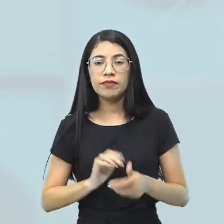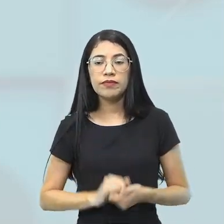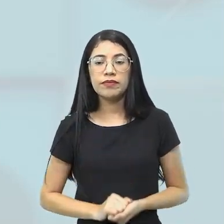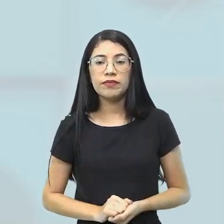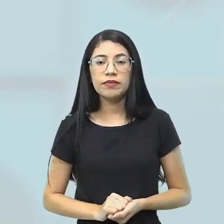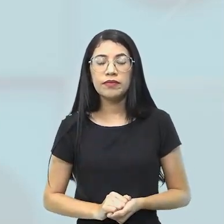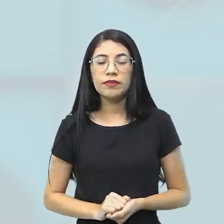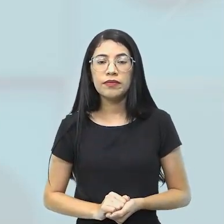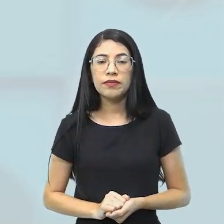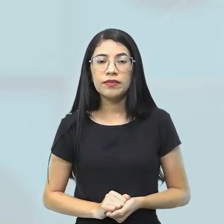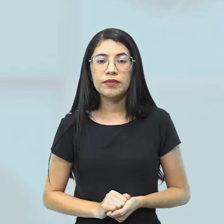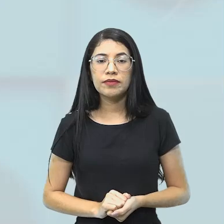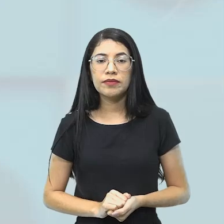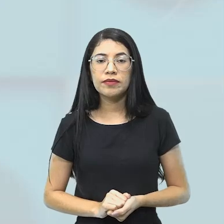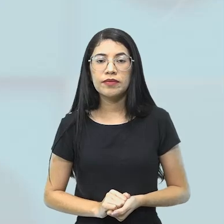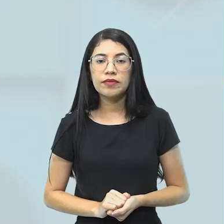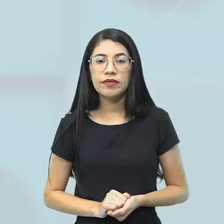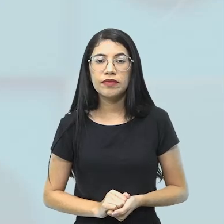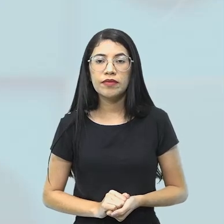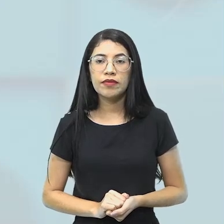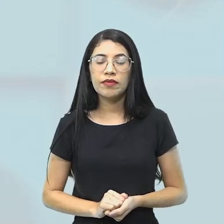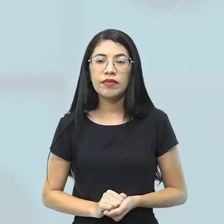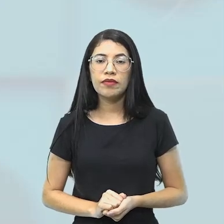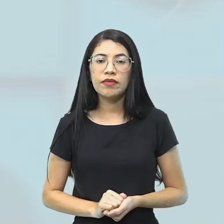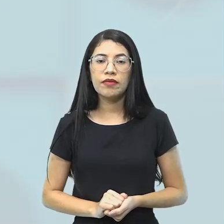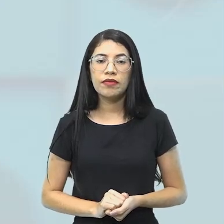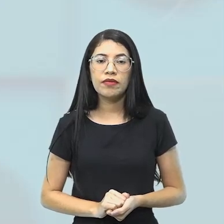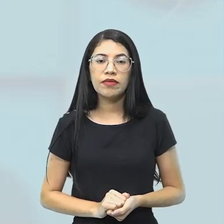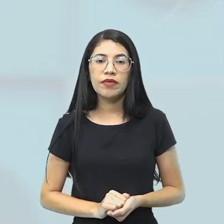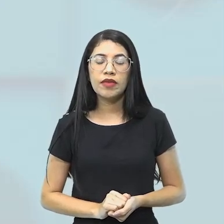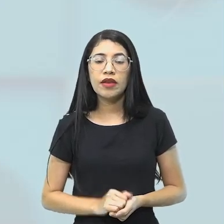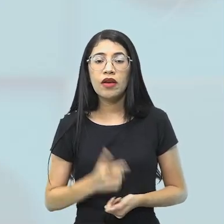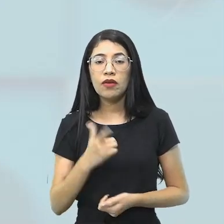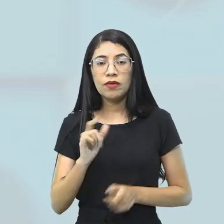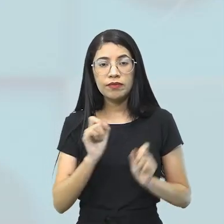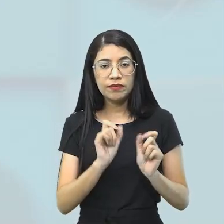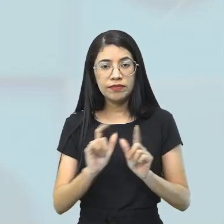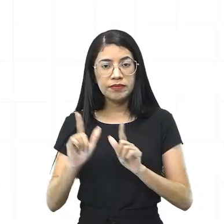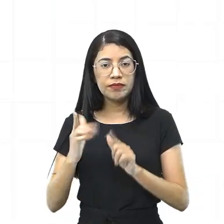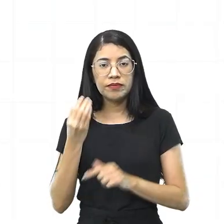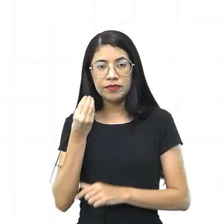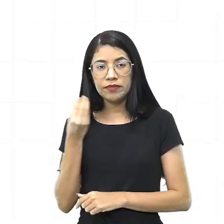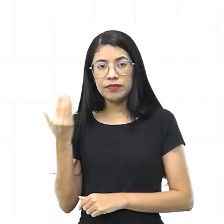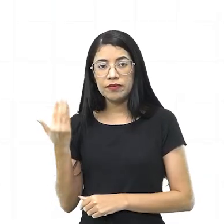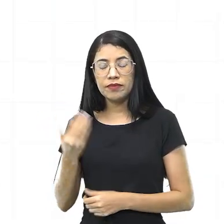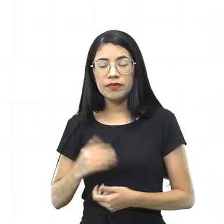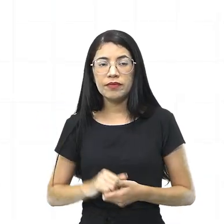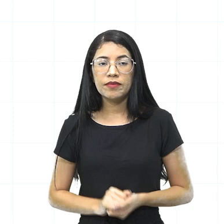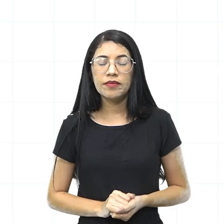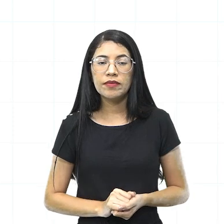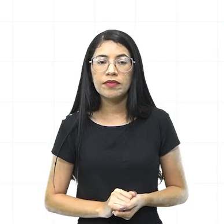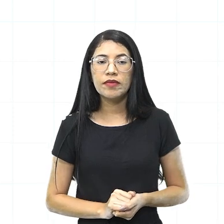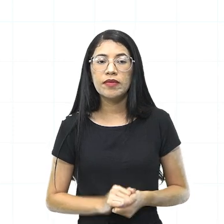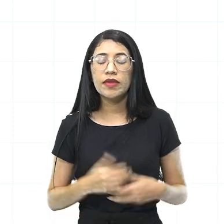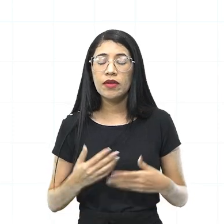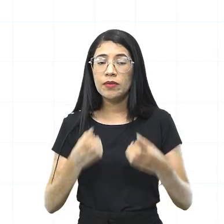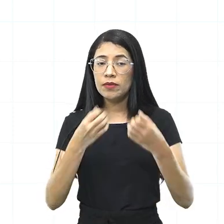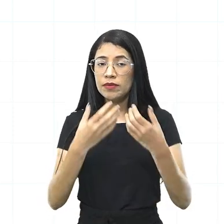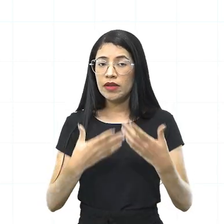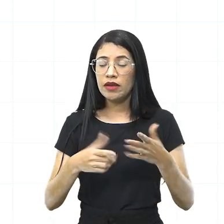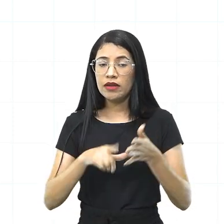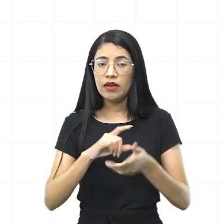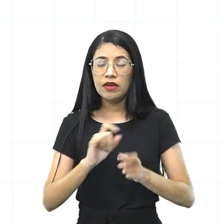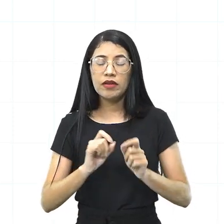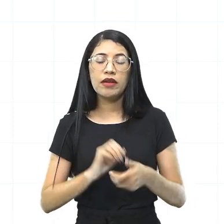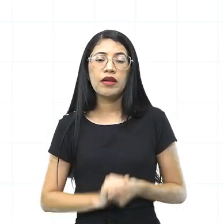gente? Muito bem. Vamos lá verificar nossa mais uma cartela aí. Ó, como eu falei para vocês, né?